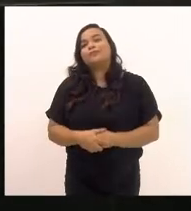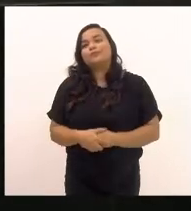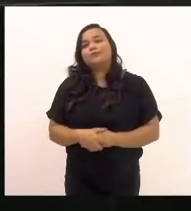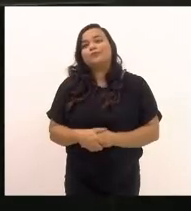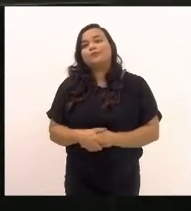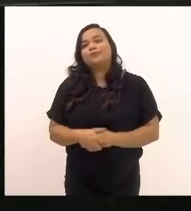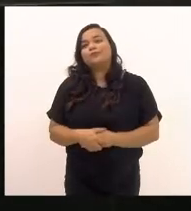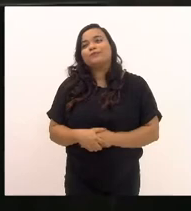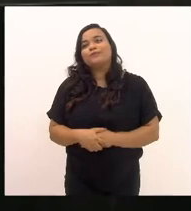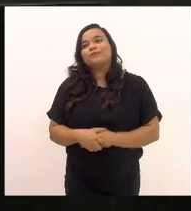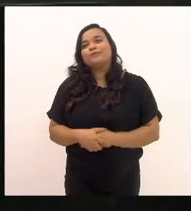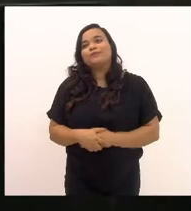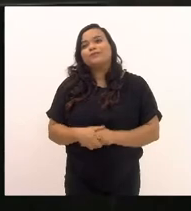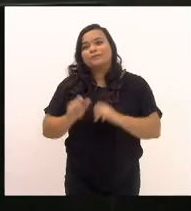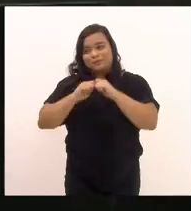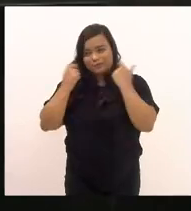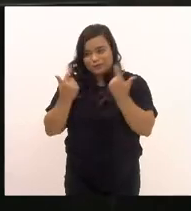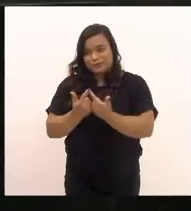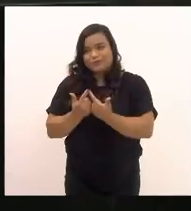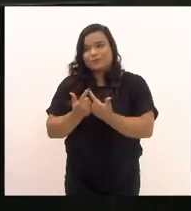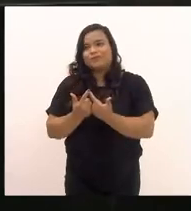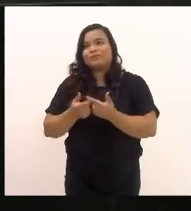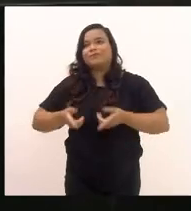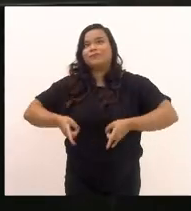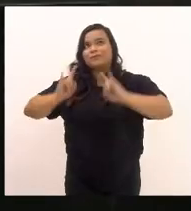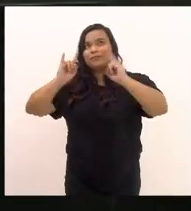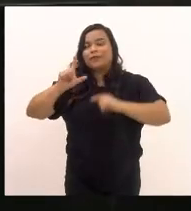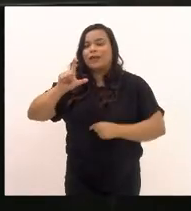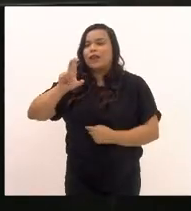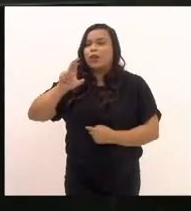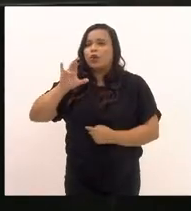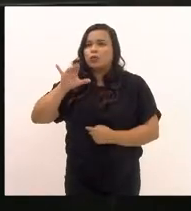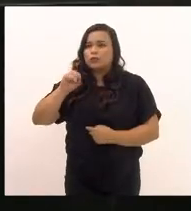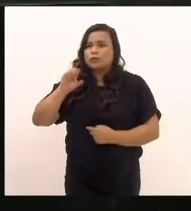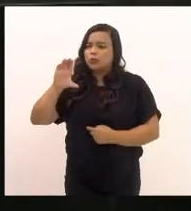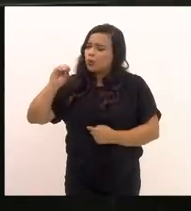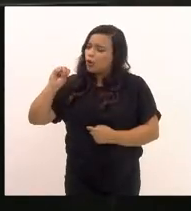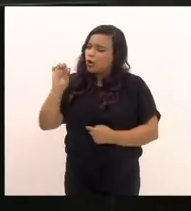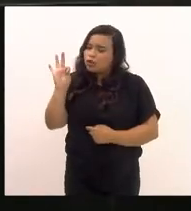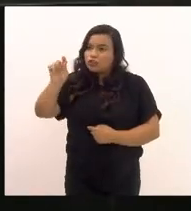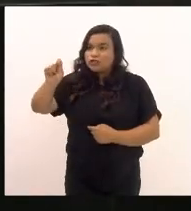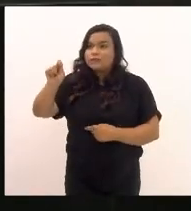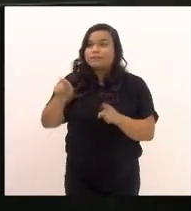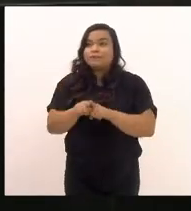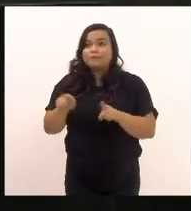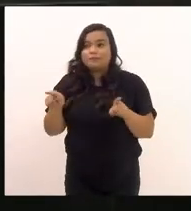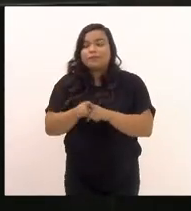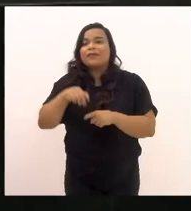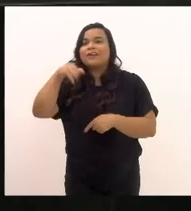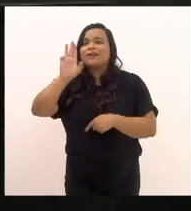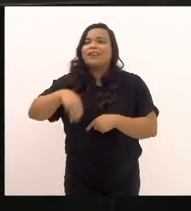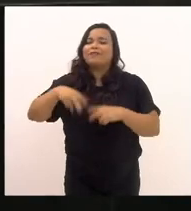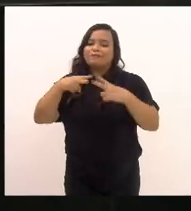do Alerjão, do edifício Lúcio Costa, deputados e deputadas no plenário virtual,